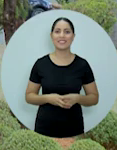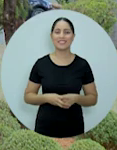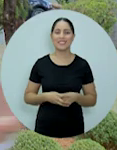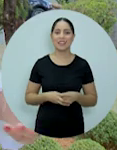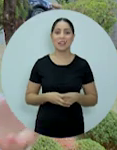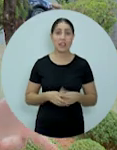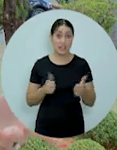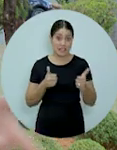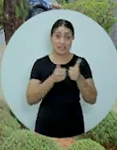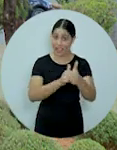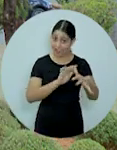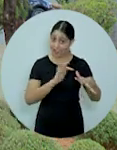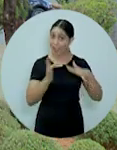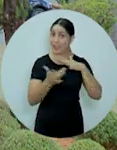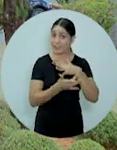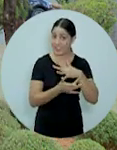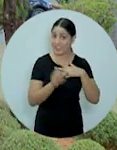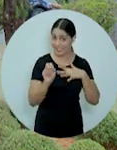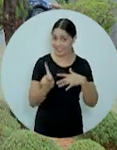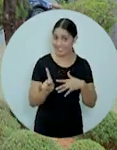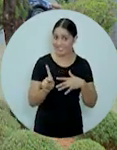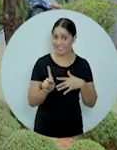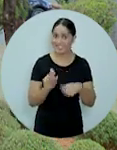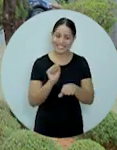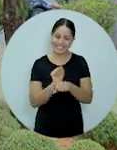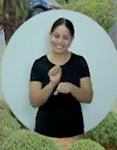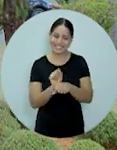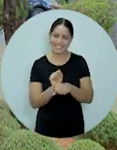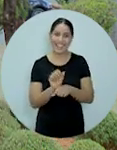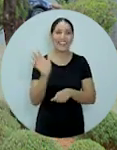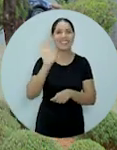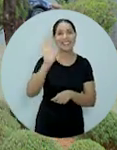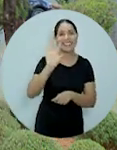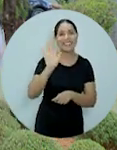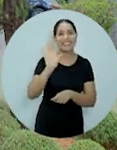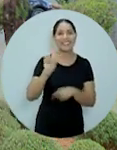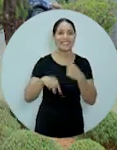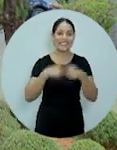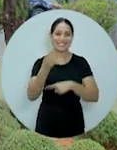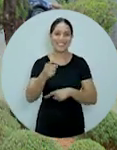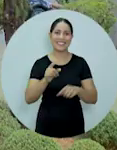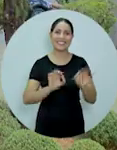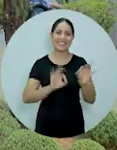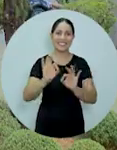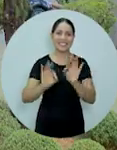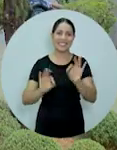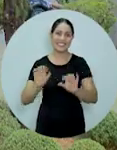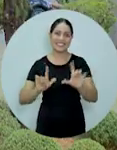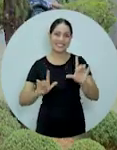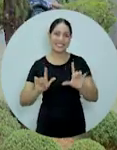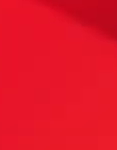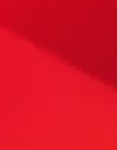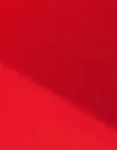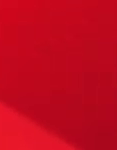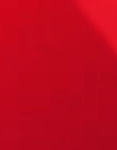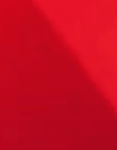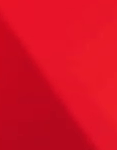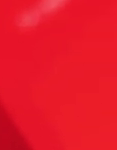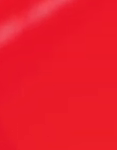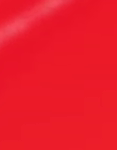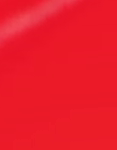999194731. E não deixe de seguir a gente nas redes sociais. Fico esperando. Tchau, tchau e até o próximo programa.